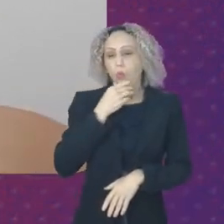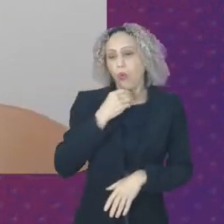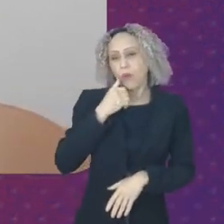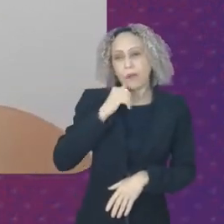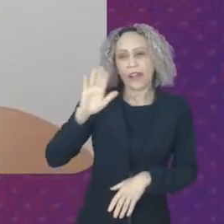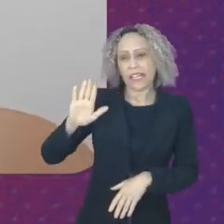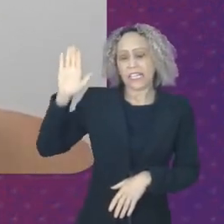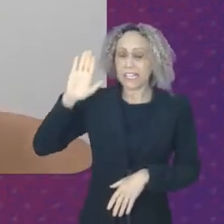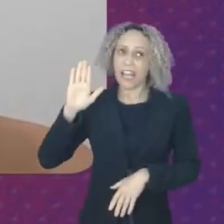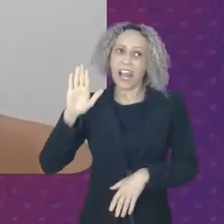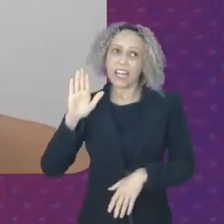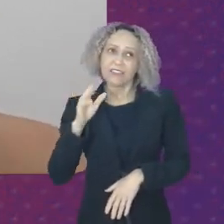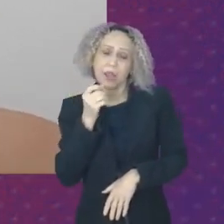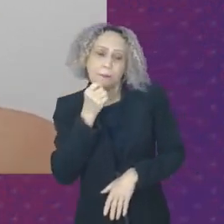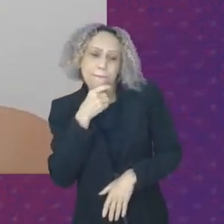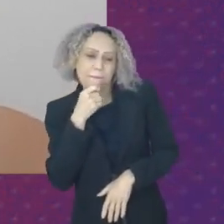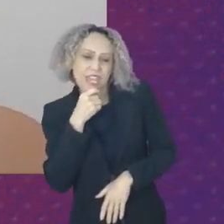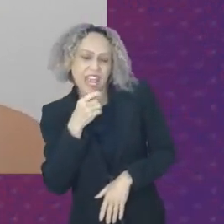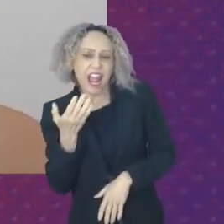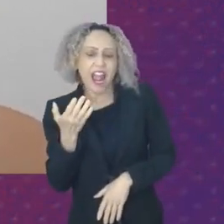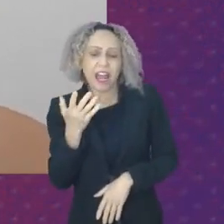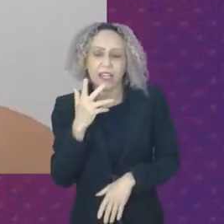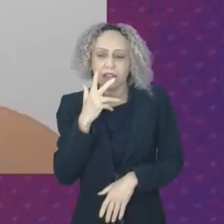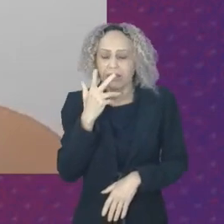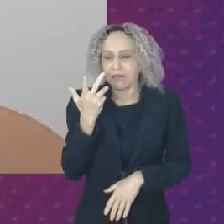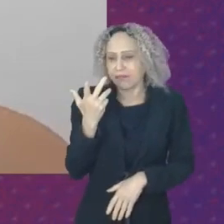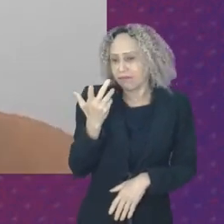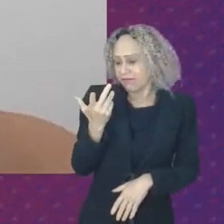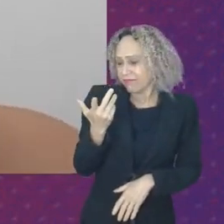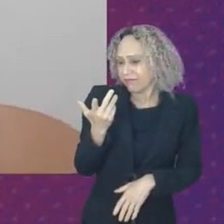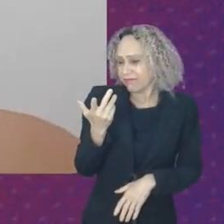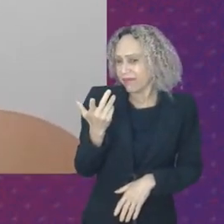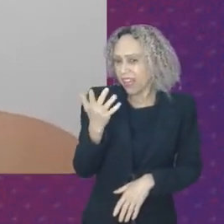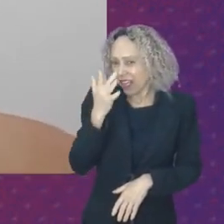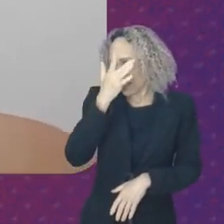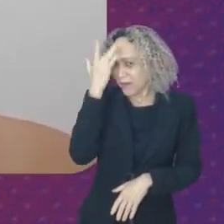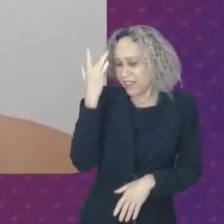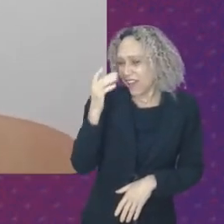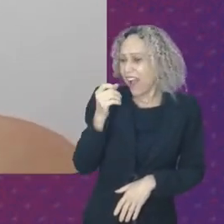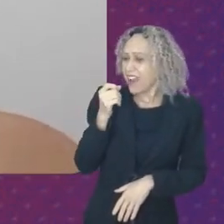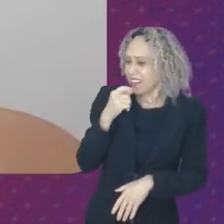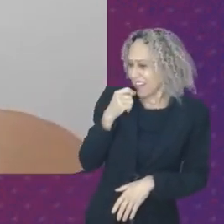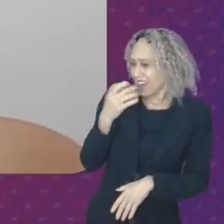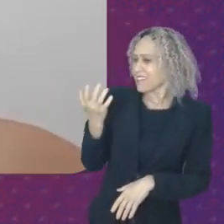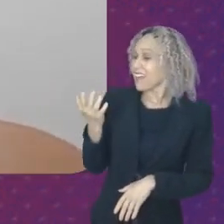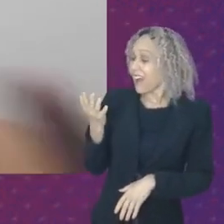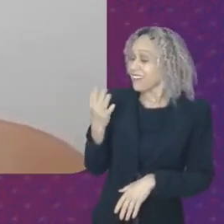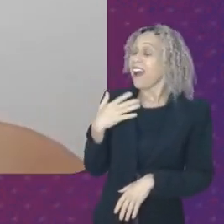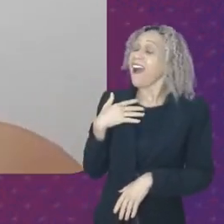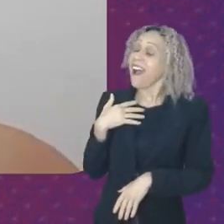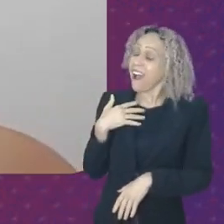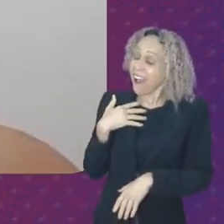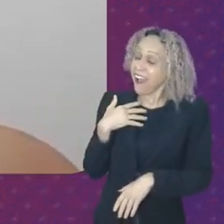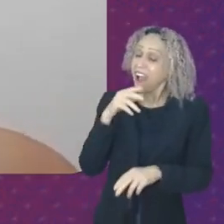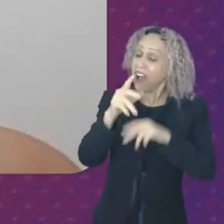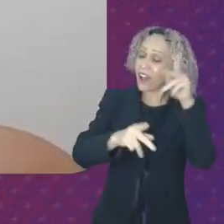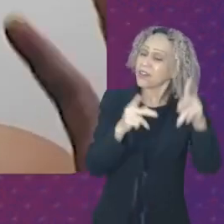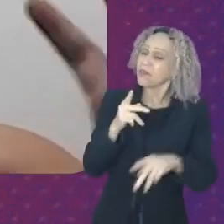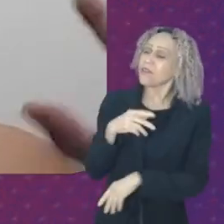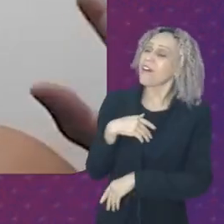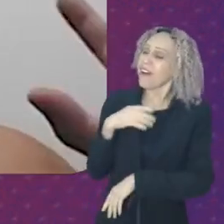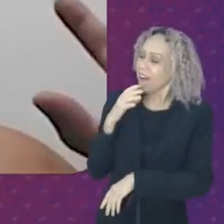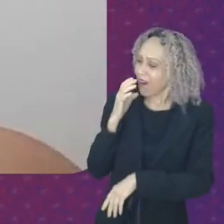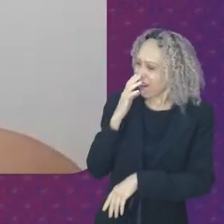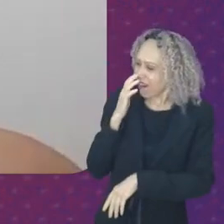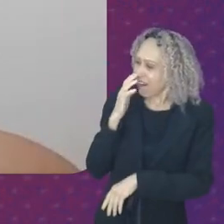mais despreocupada, engraçada, uma coisa mais acessível. O resultado é muito direcionado para isso,